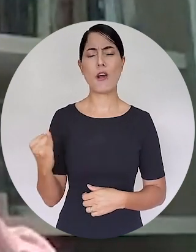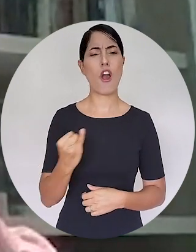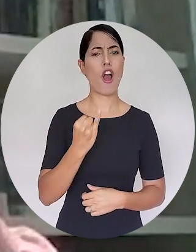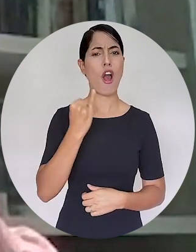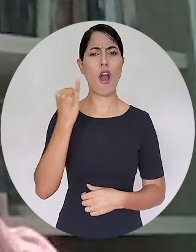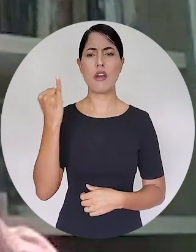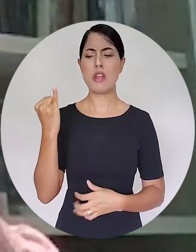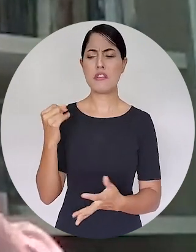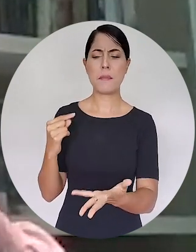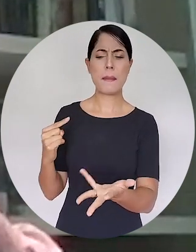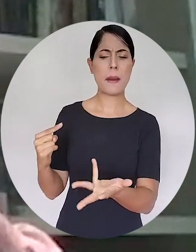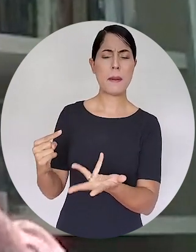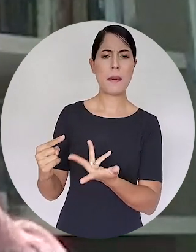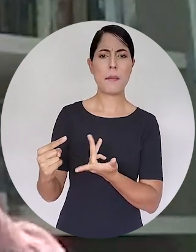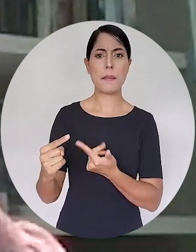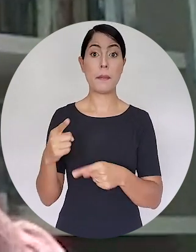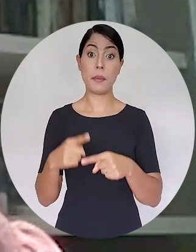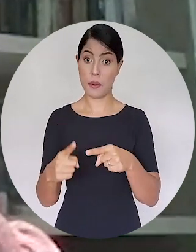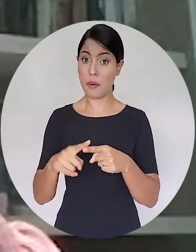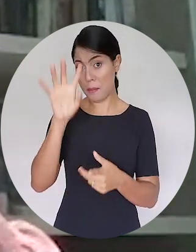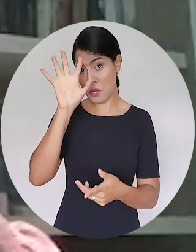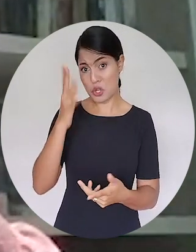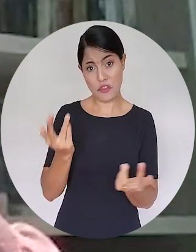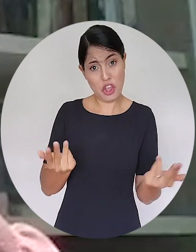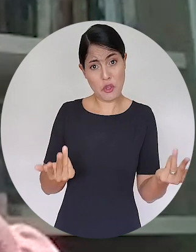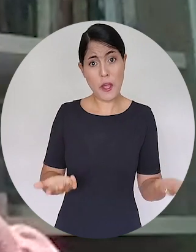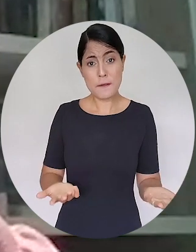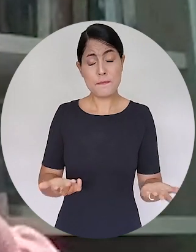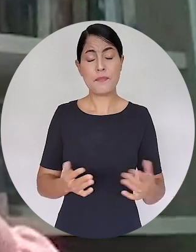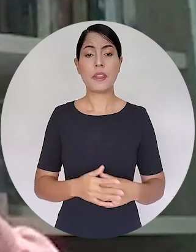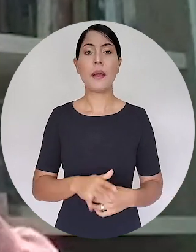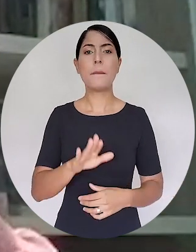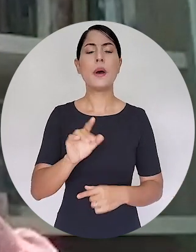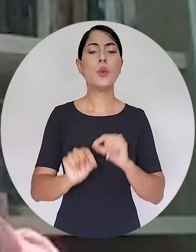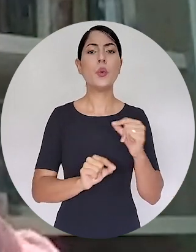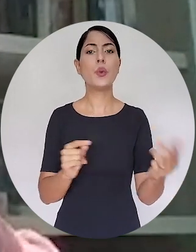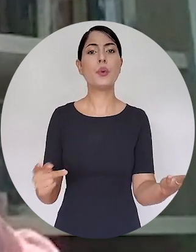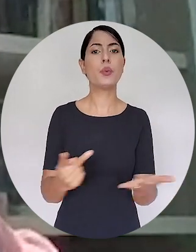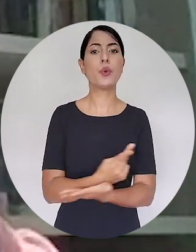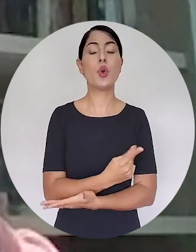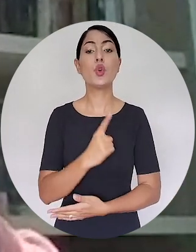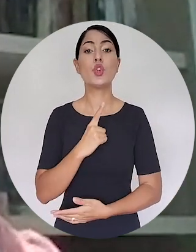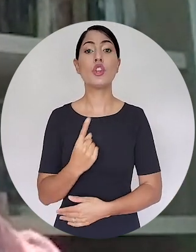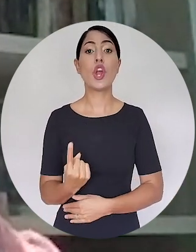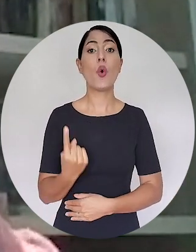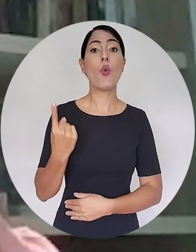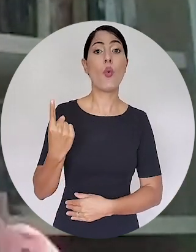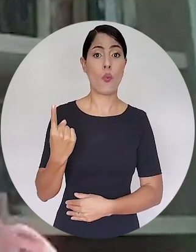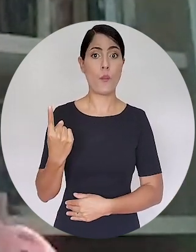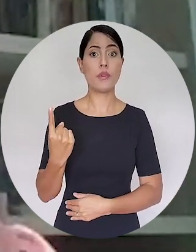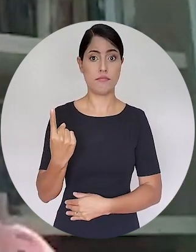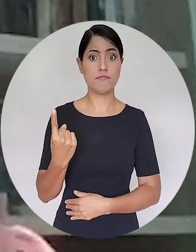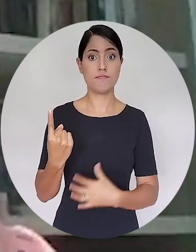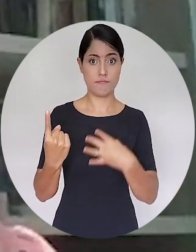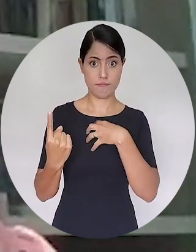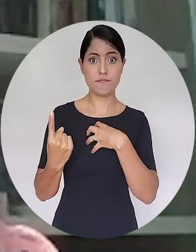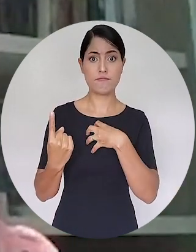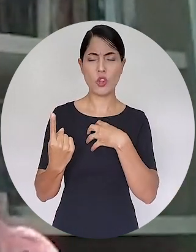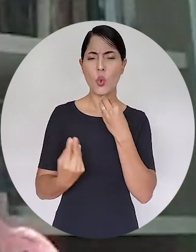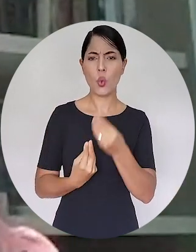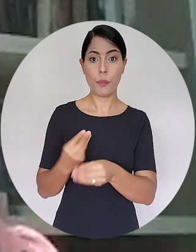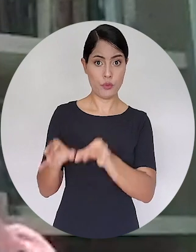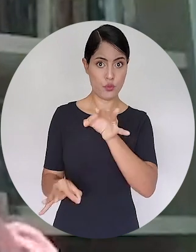resolução de conflitos, tá? O que acontece é que até bem pouco tempo atrás a gente só conhecia uma forma de resolver